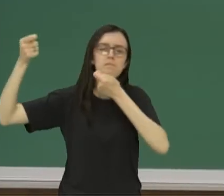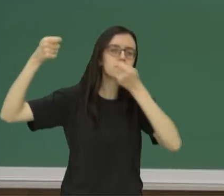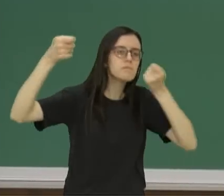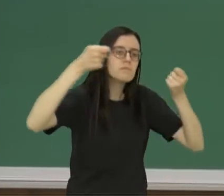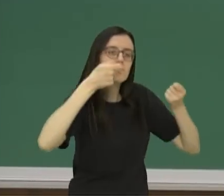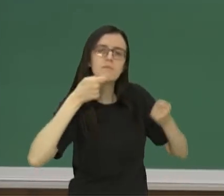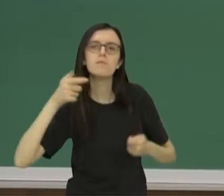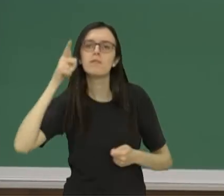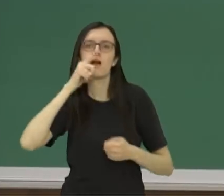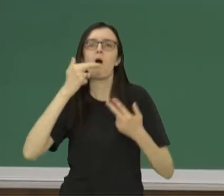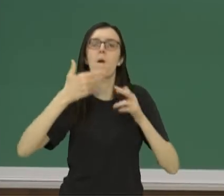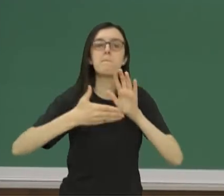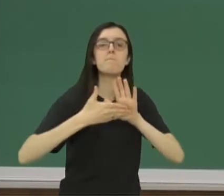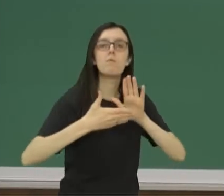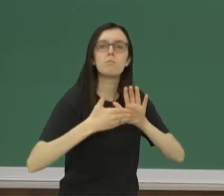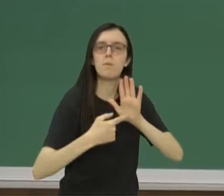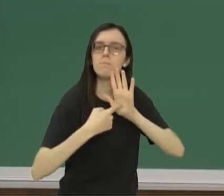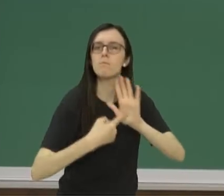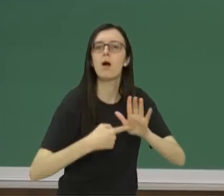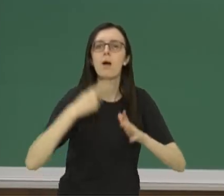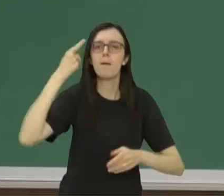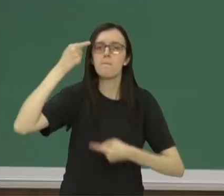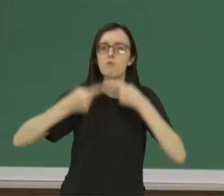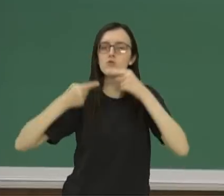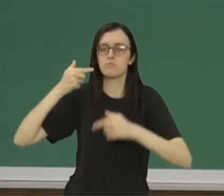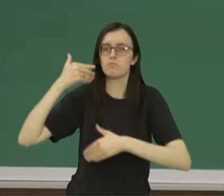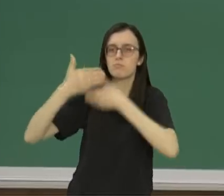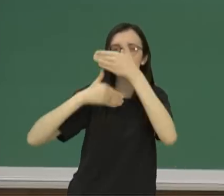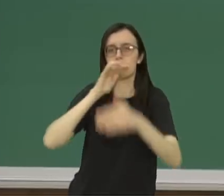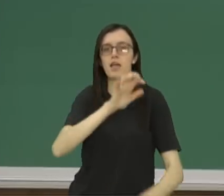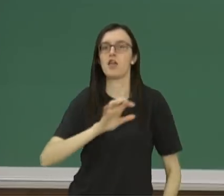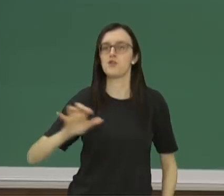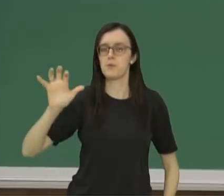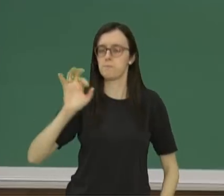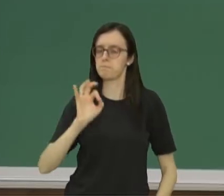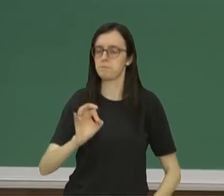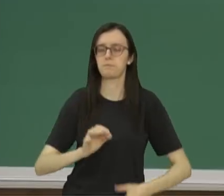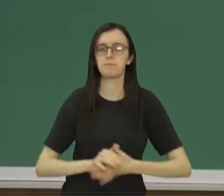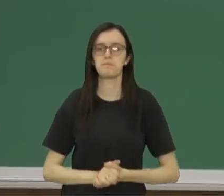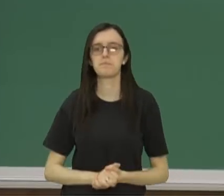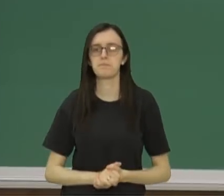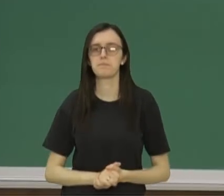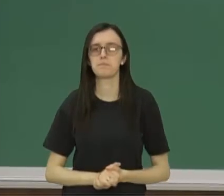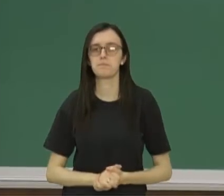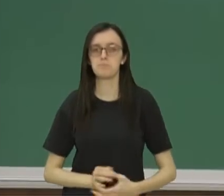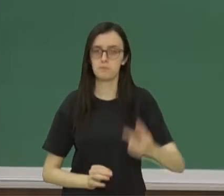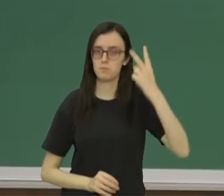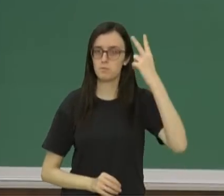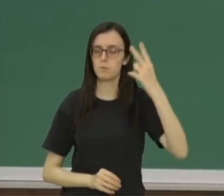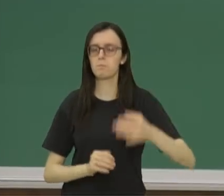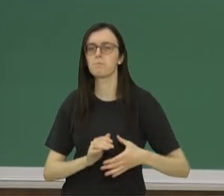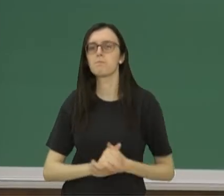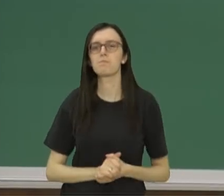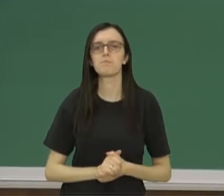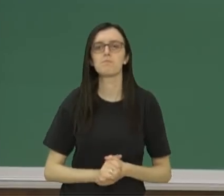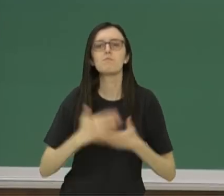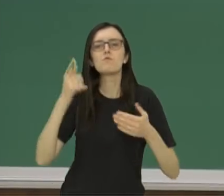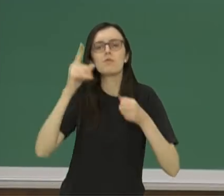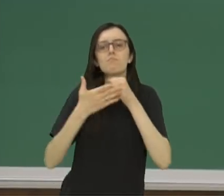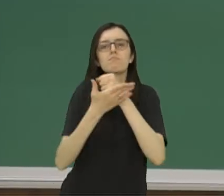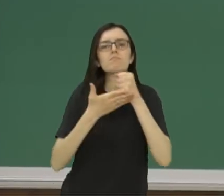trabalhar, por propor essas políticas de desenvolvimento regional, certo? Número 2. Quais são os